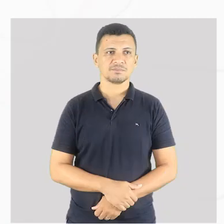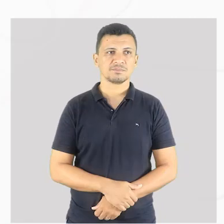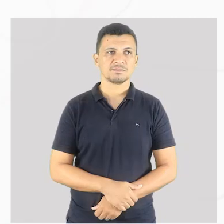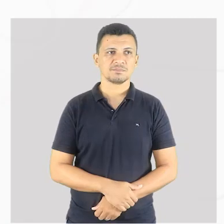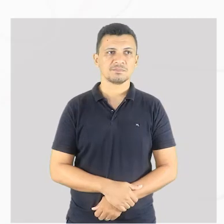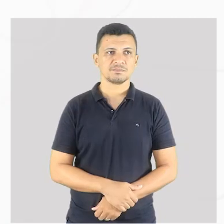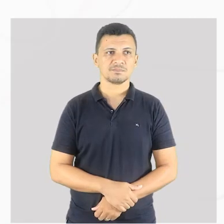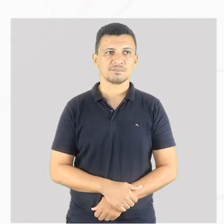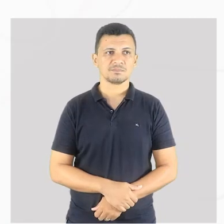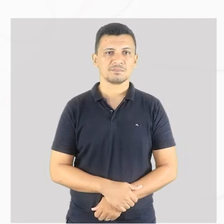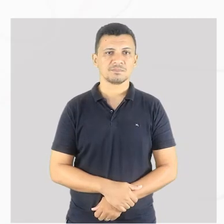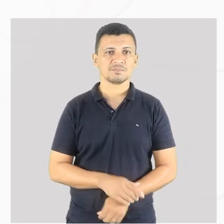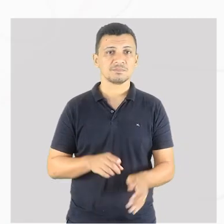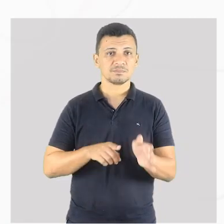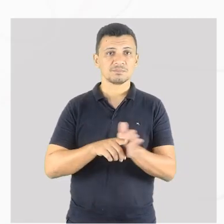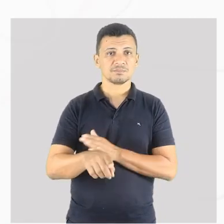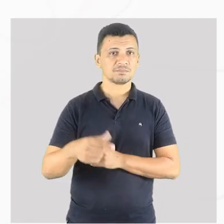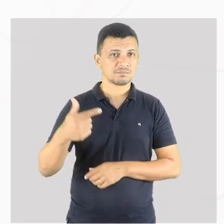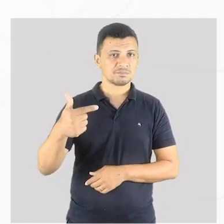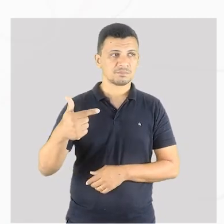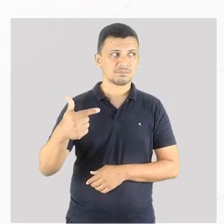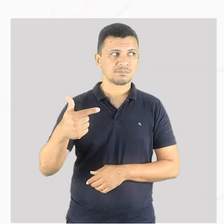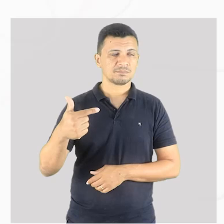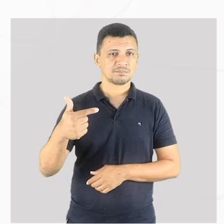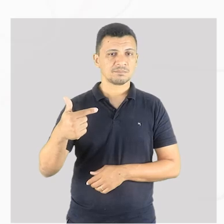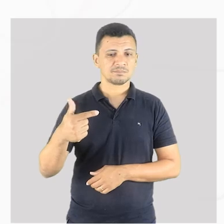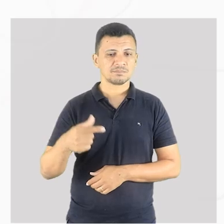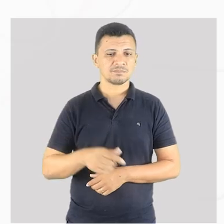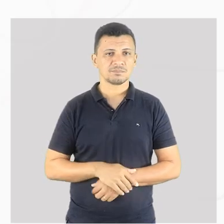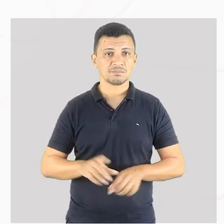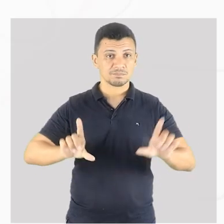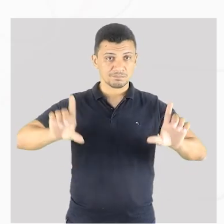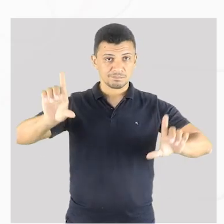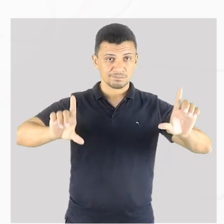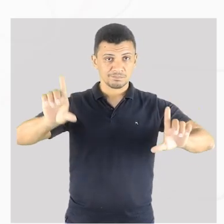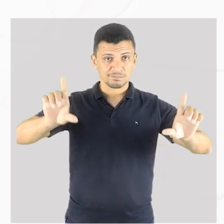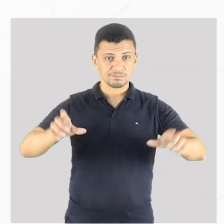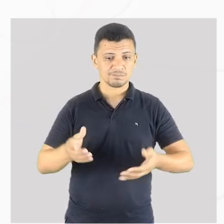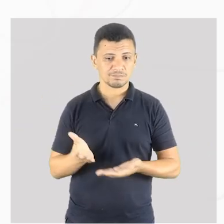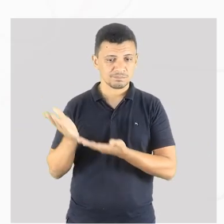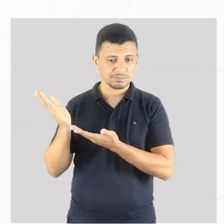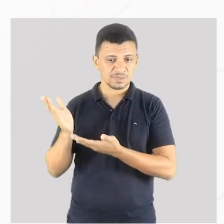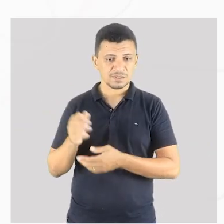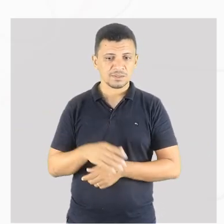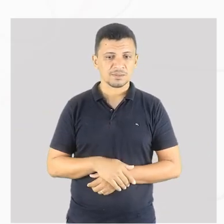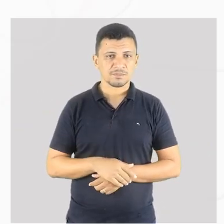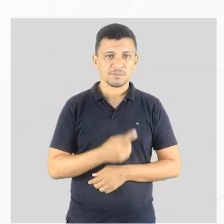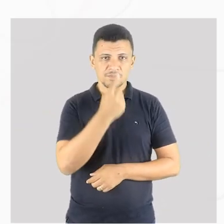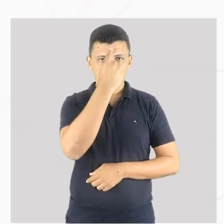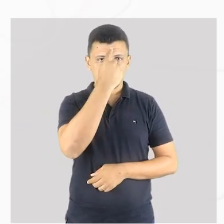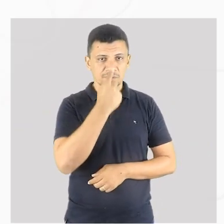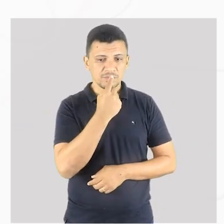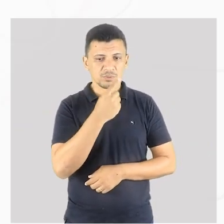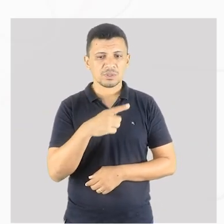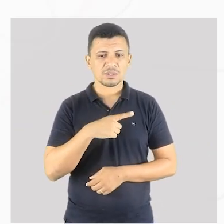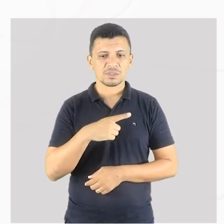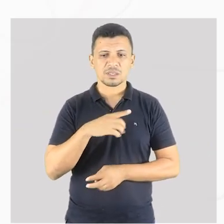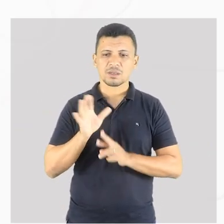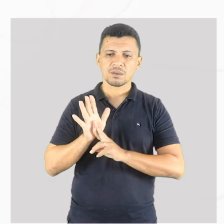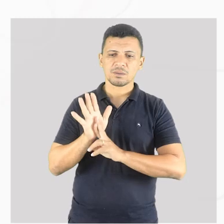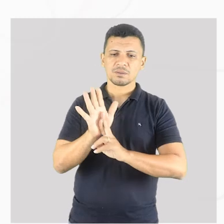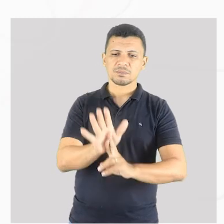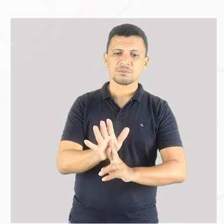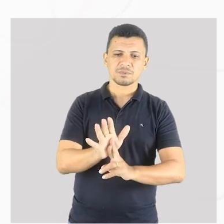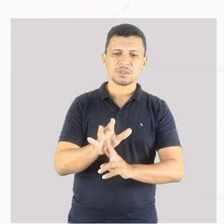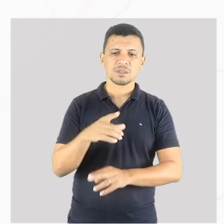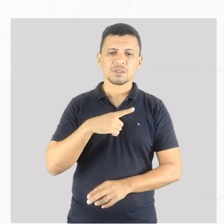abaixo, questão número 2, está no quadro, está na tela. Na figura abaixo, temos a representação